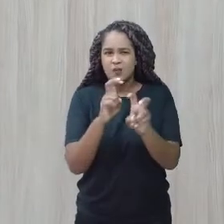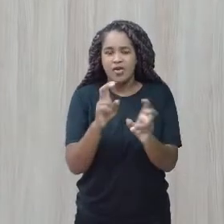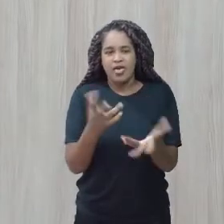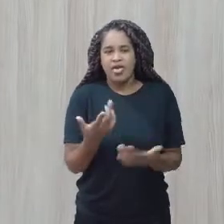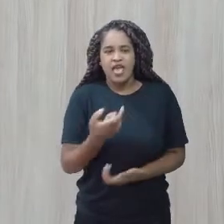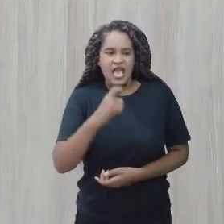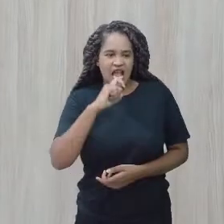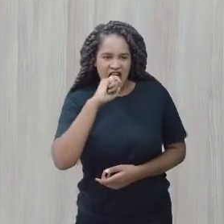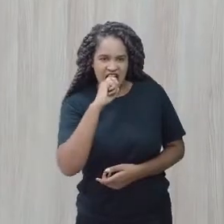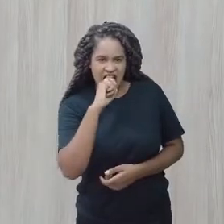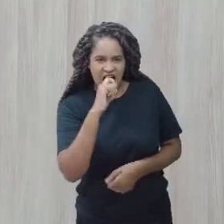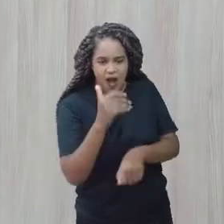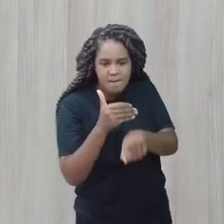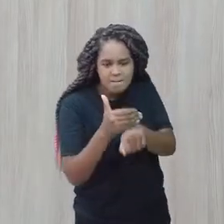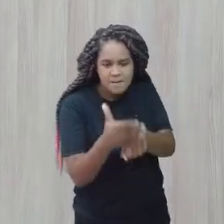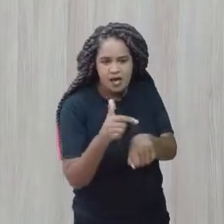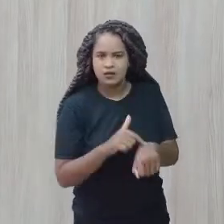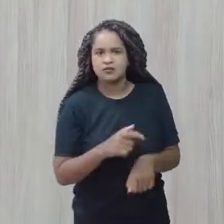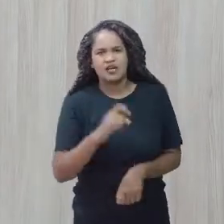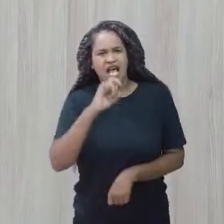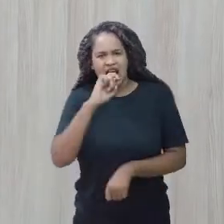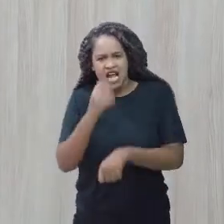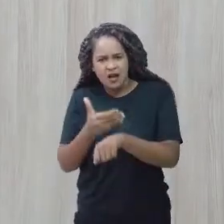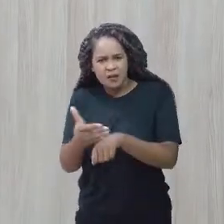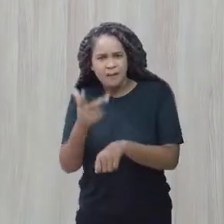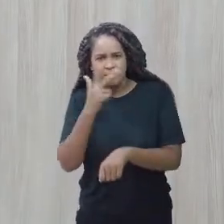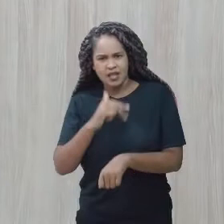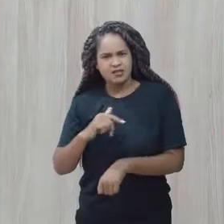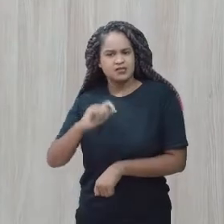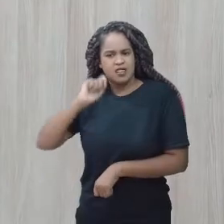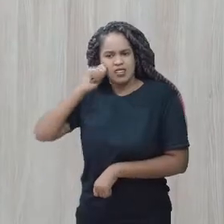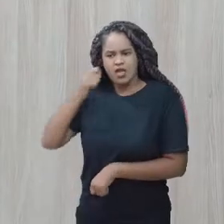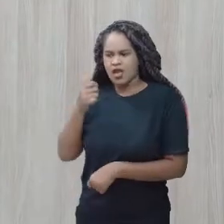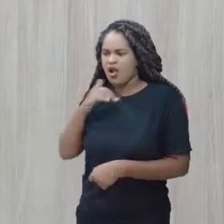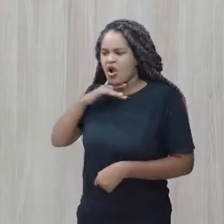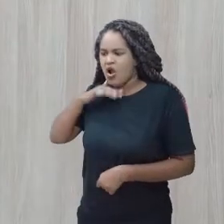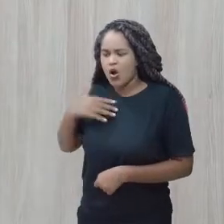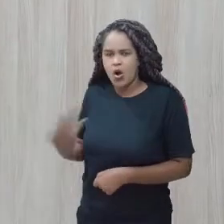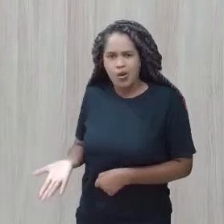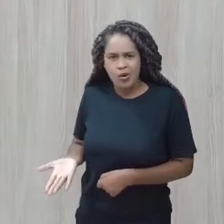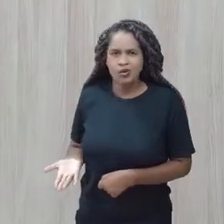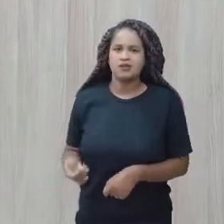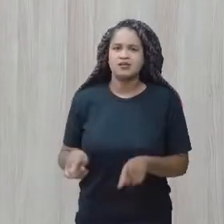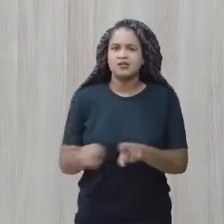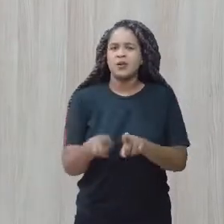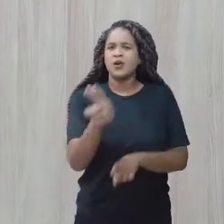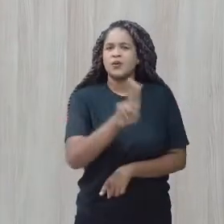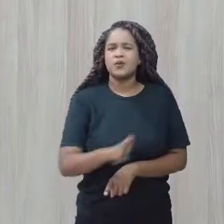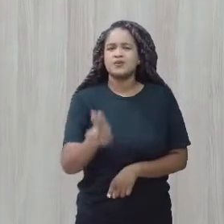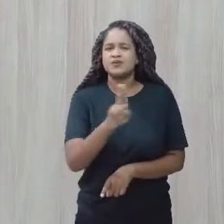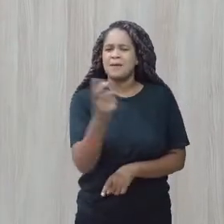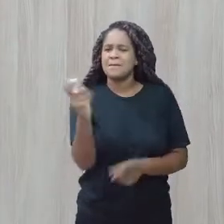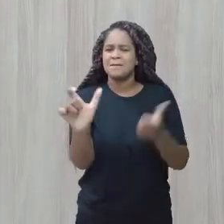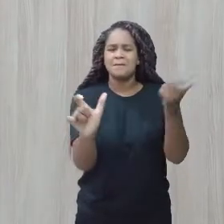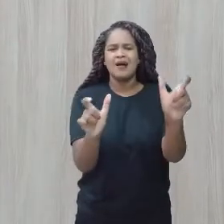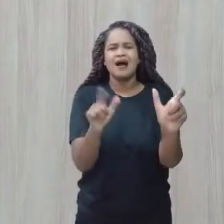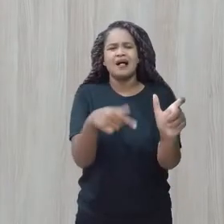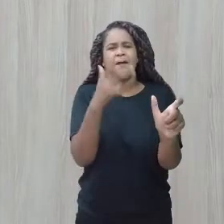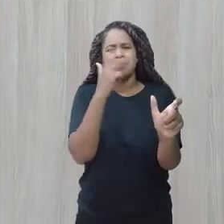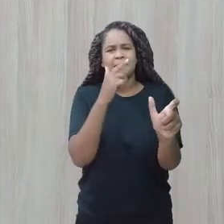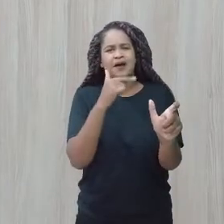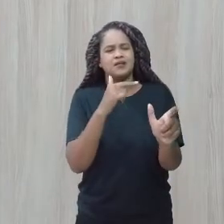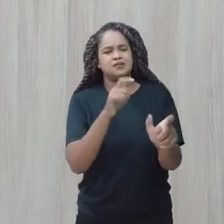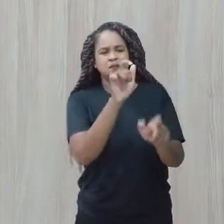branca, porque se você fala em inveja branca, você quer dizer que a negra é ruim. Nada de usar termos que façam com que as pessoas